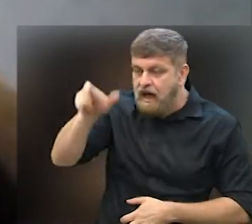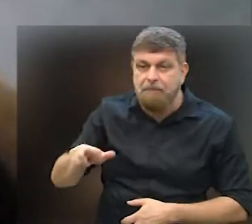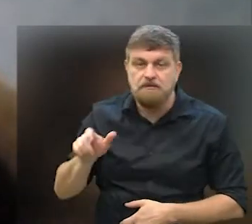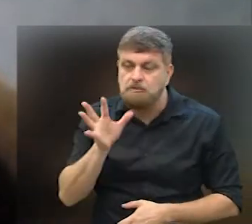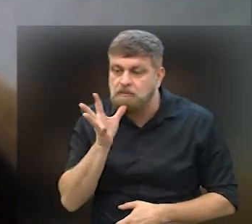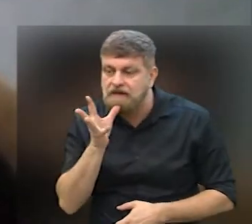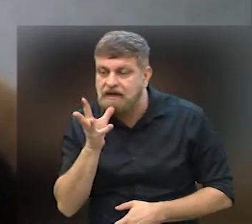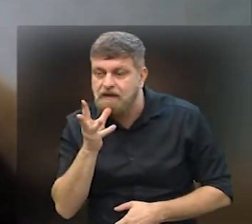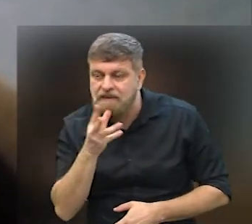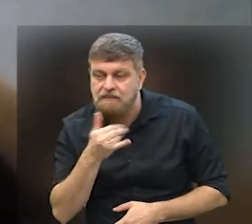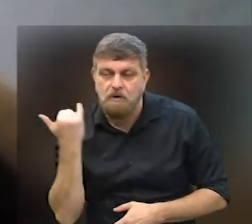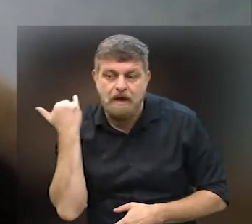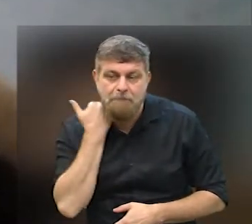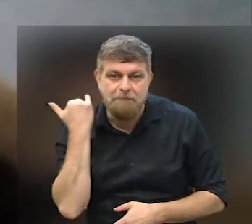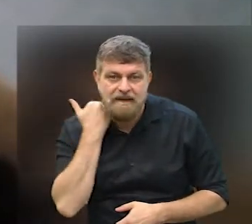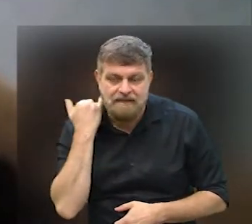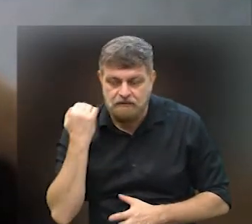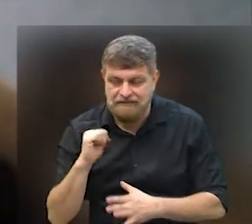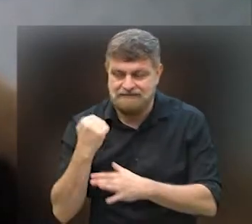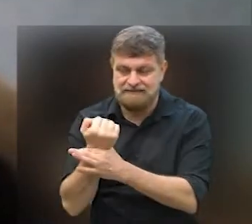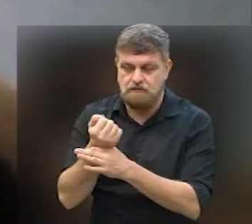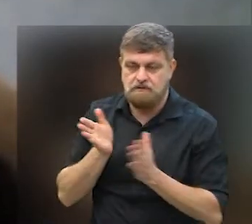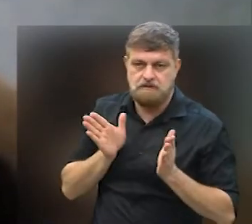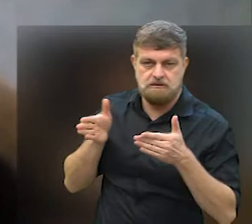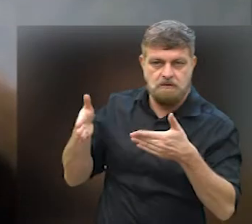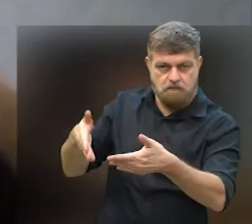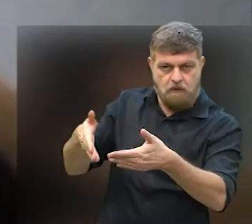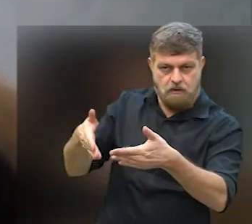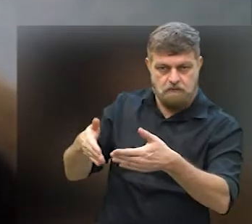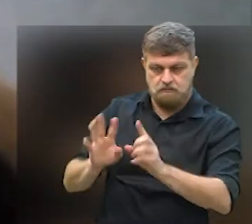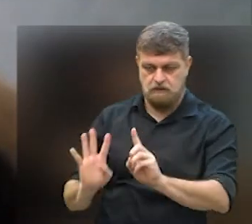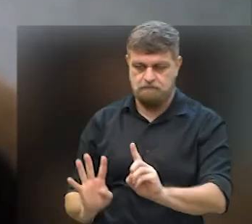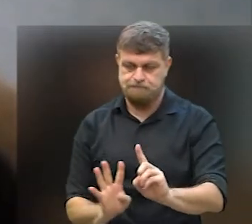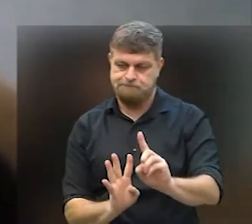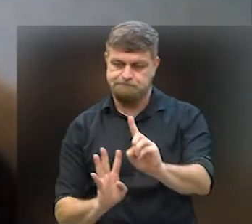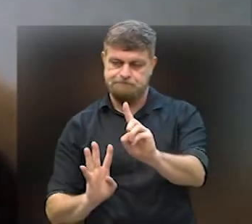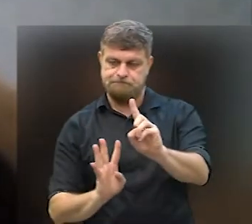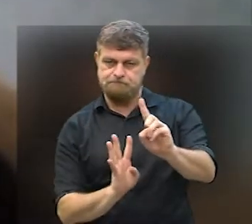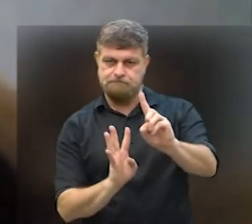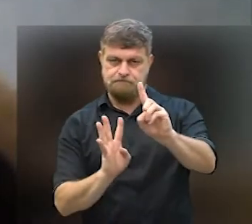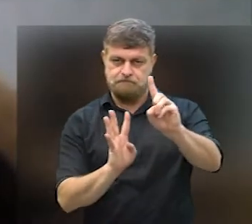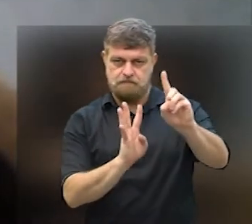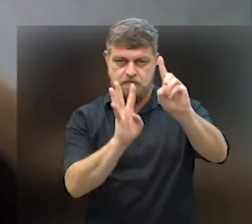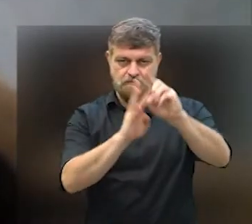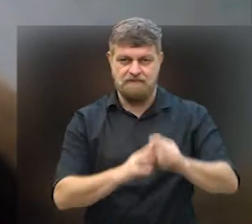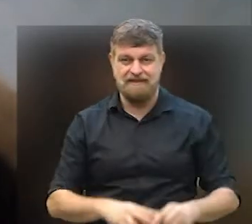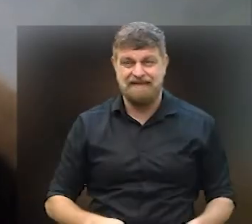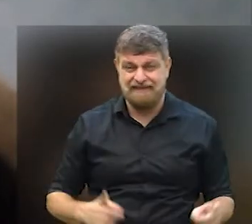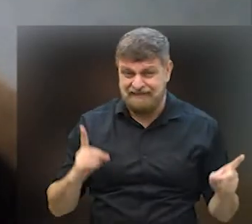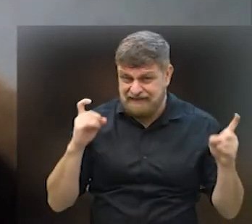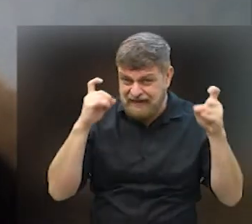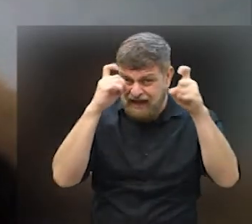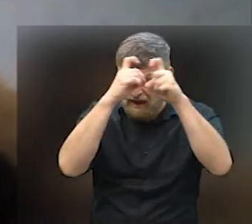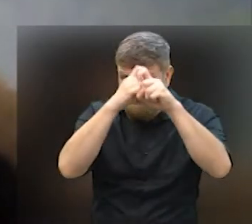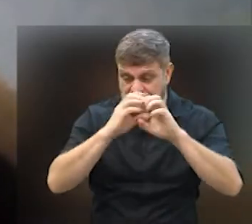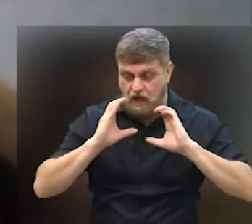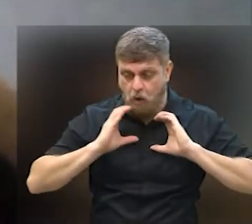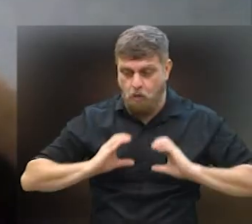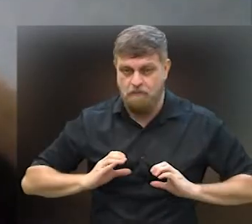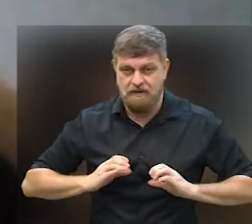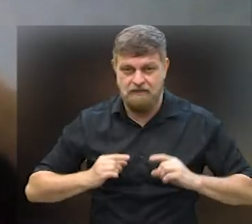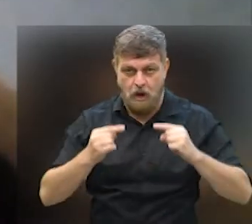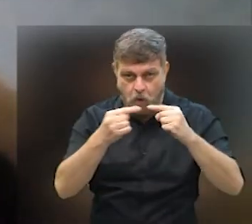do grupo, para justamente garantir segurança, o foco é em segurança. A dificuldade comportamental aí de relacionamento tem muito mais a ver